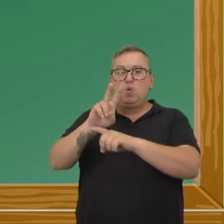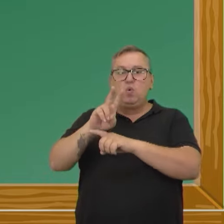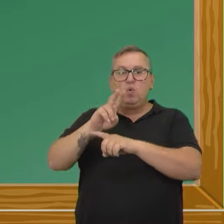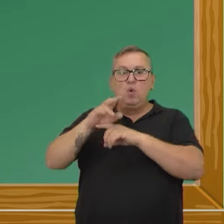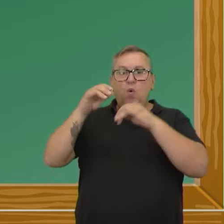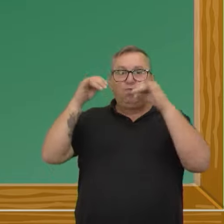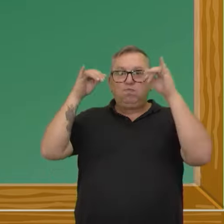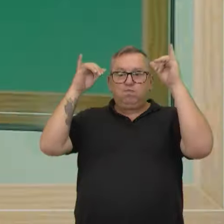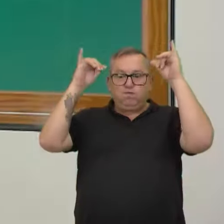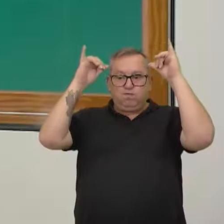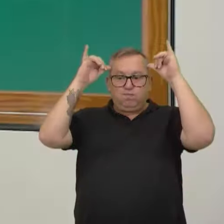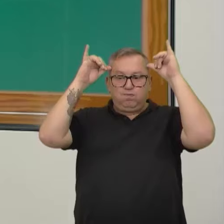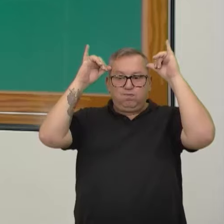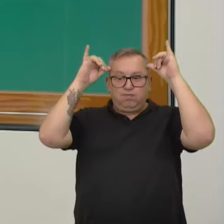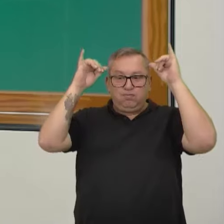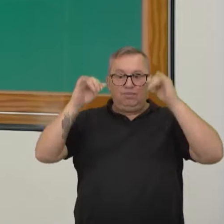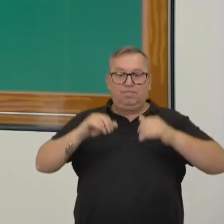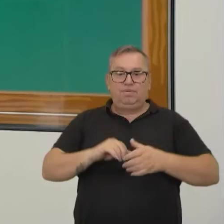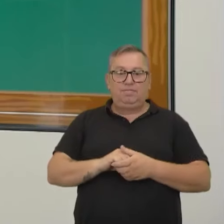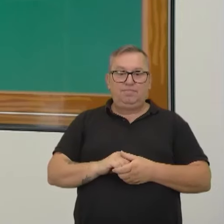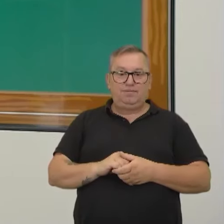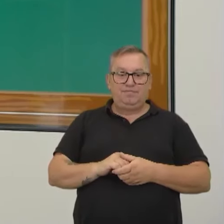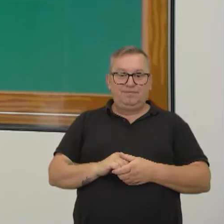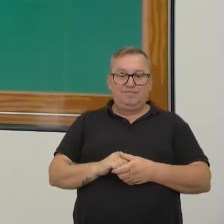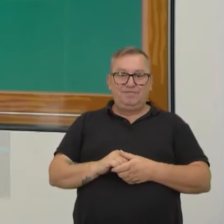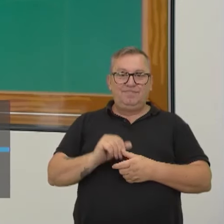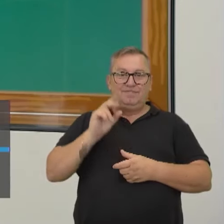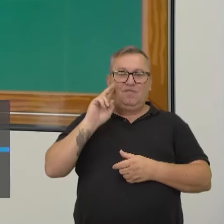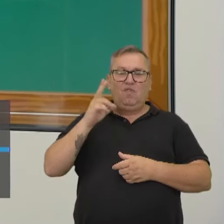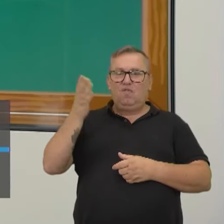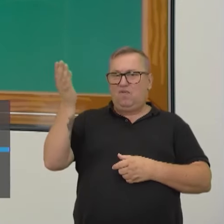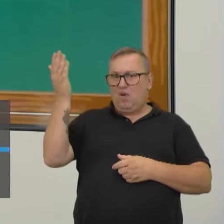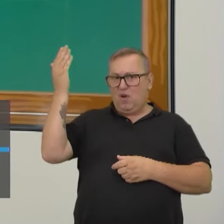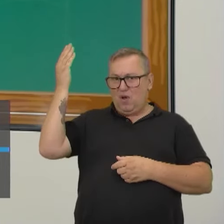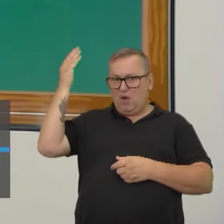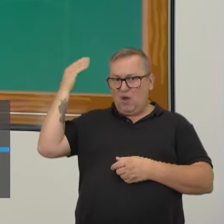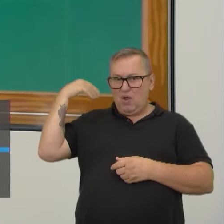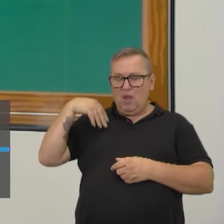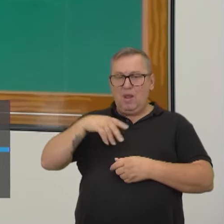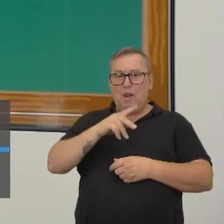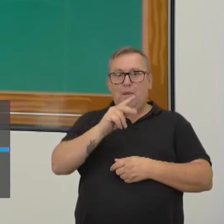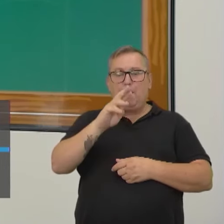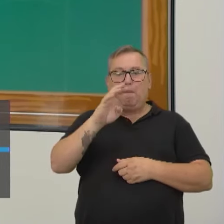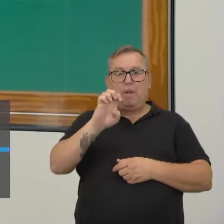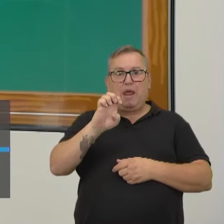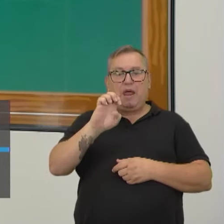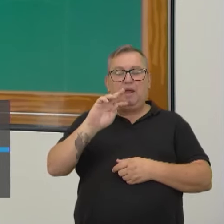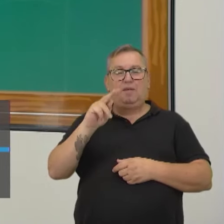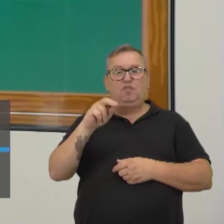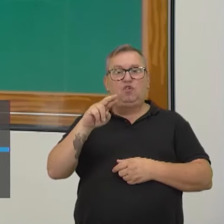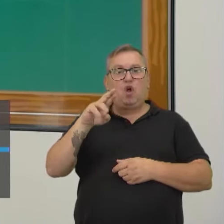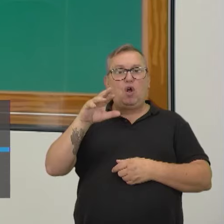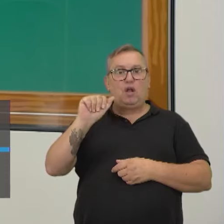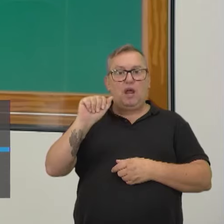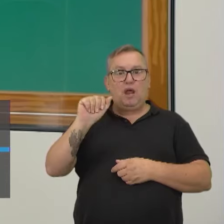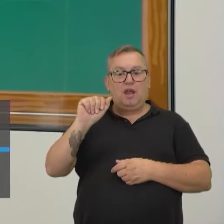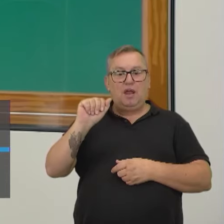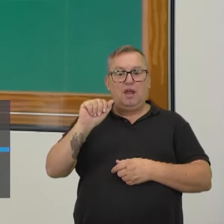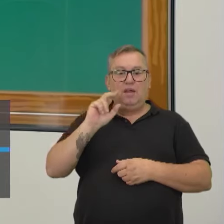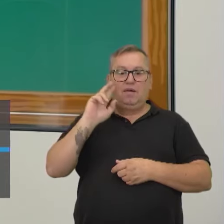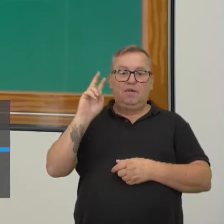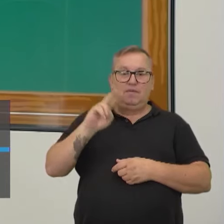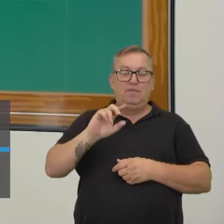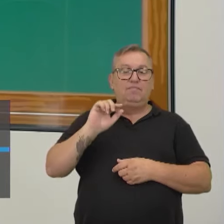frisar assim, olha só. Voltando lá na pré-história, que agora vocês já conhecem, né? Tudo que eu estou falando aqui são temas que nós